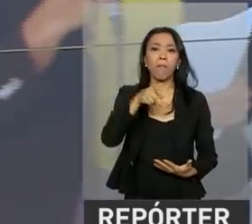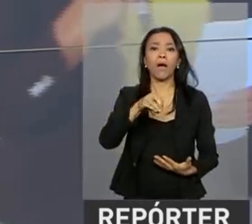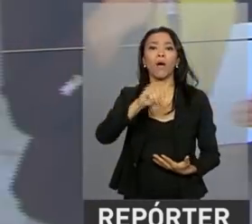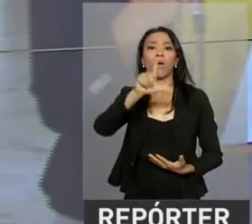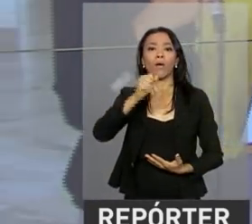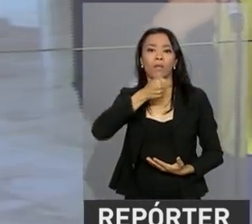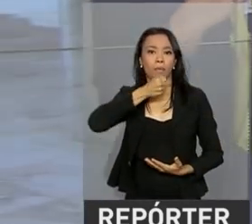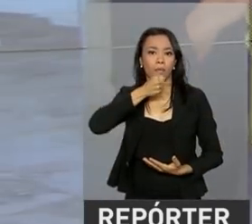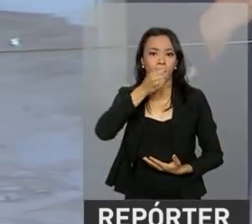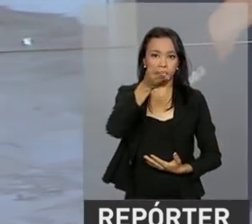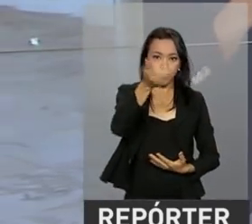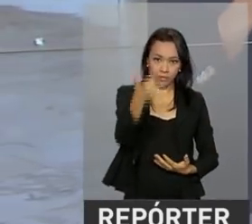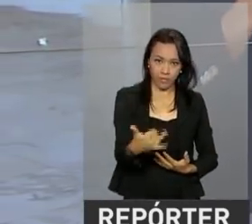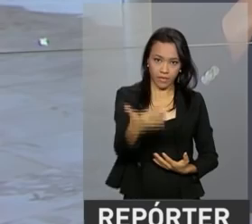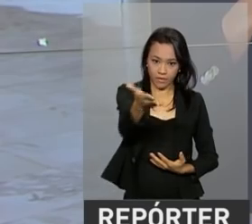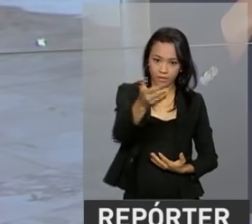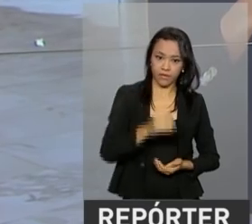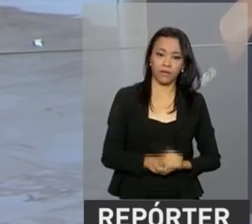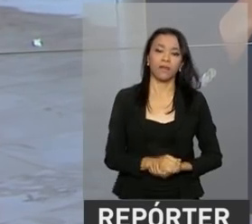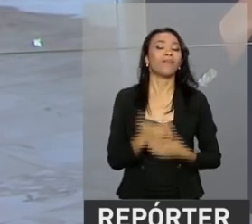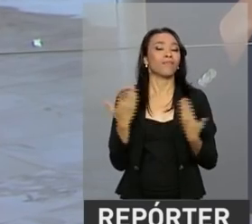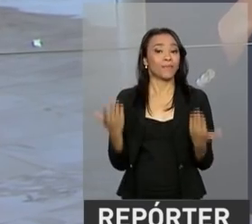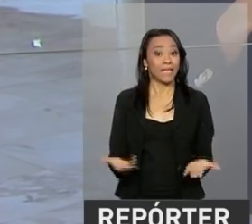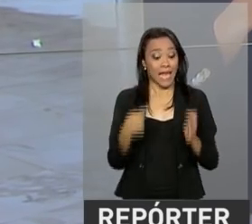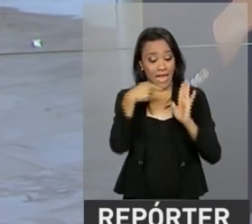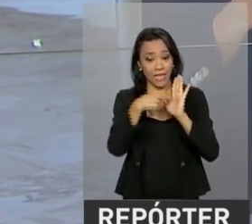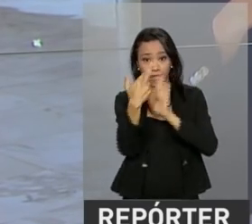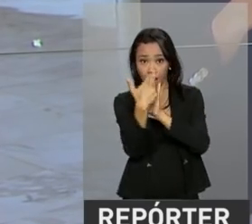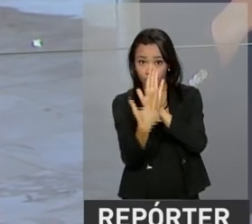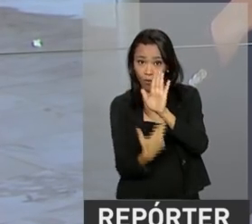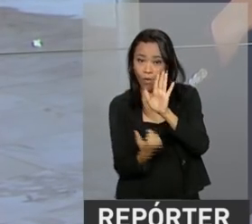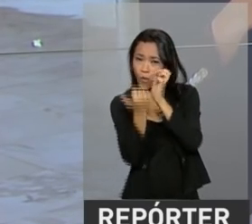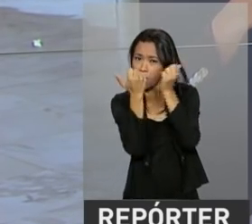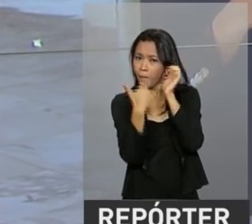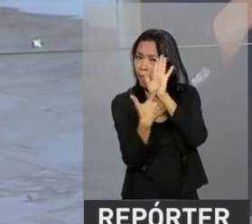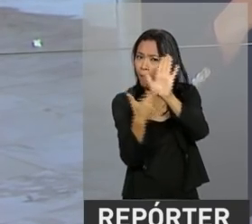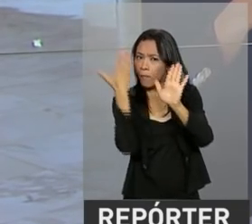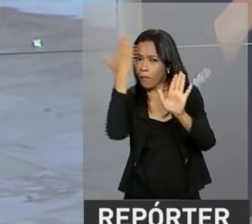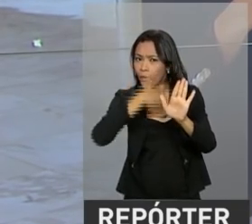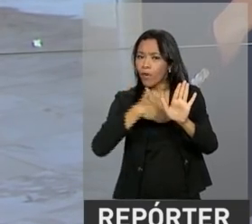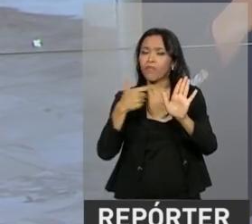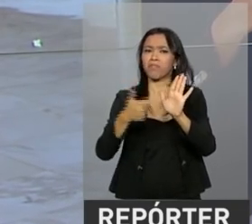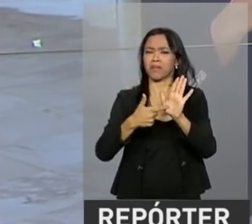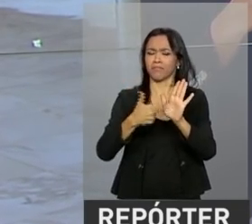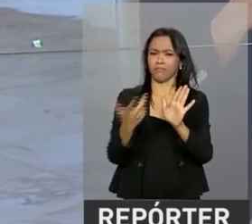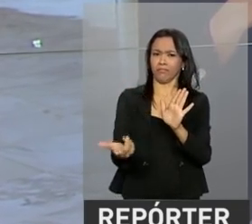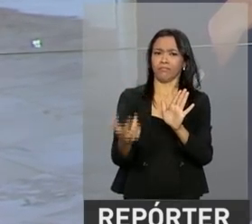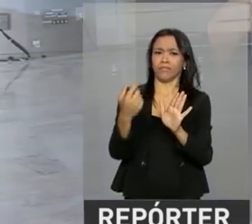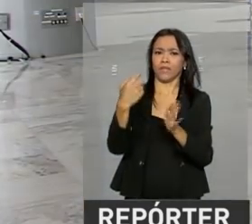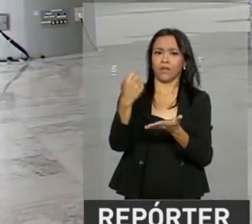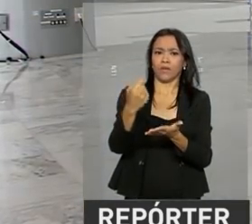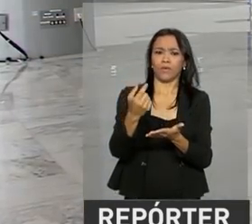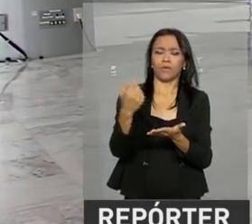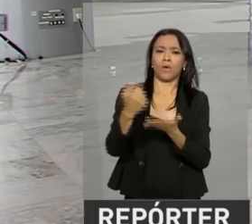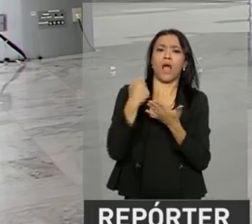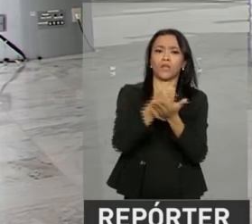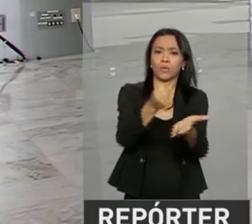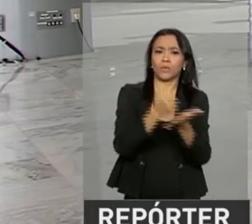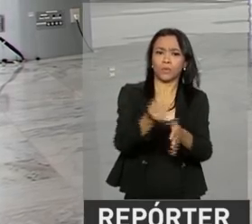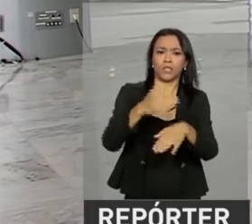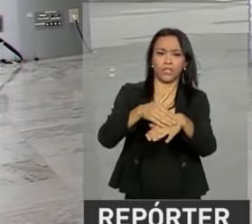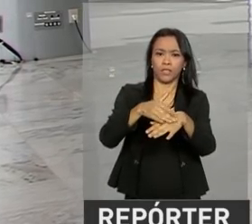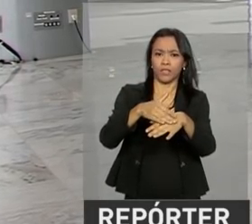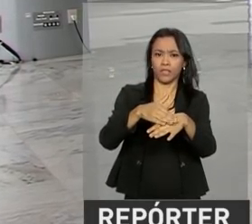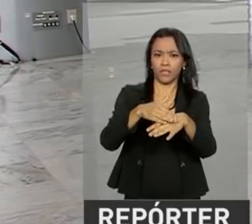Paola. Oi, Renata. Pois é, esse relatório ele mostra que a maior parte dos benefícios não passava por perícia médica há mais